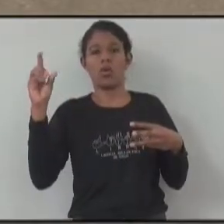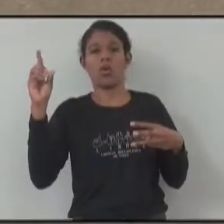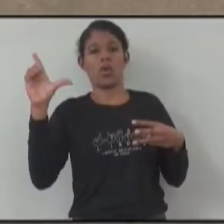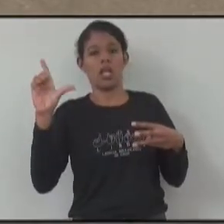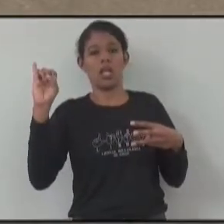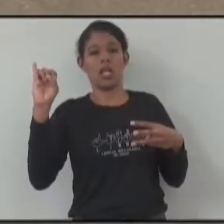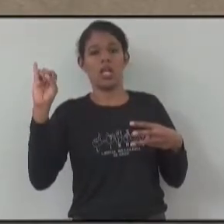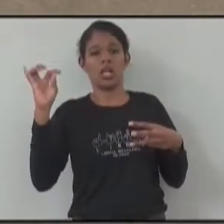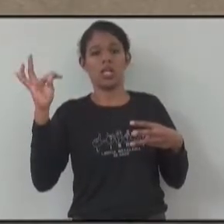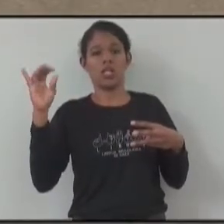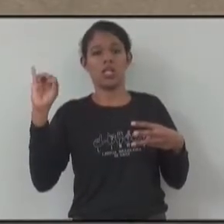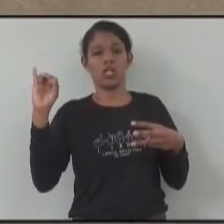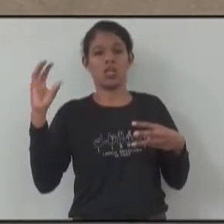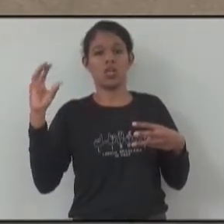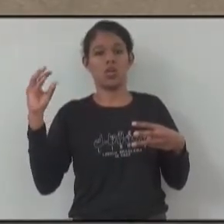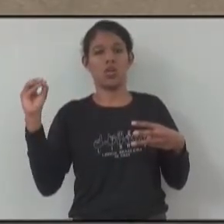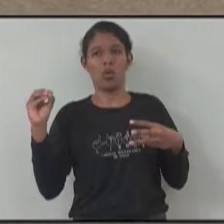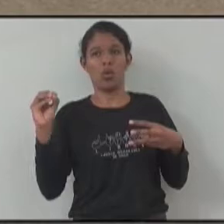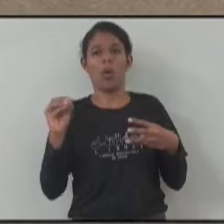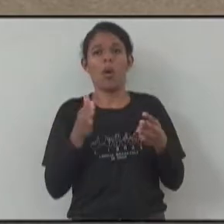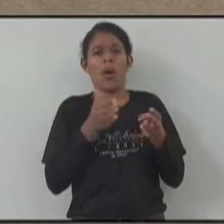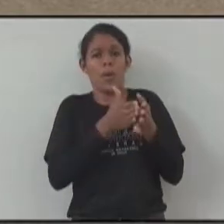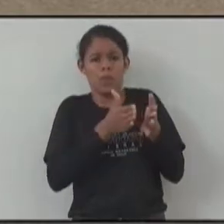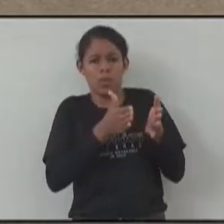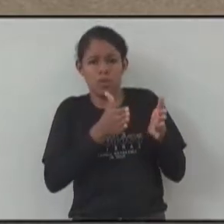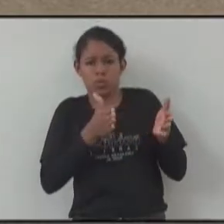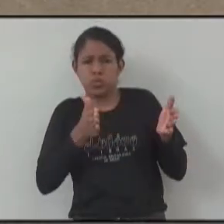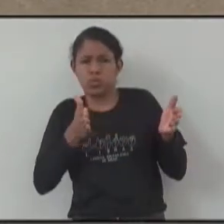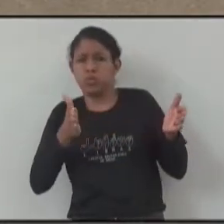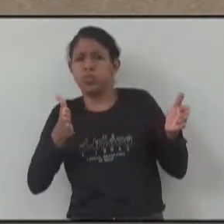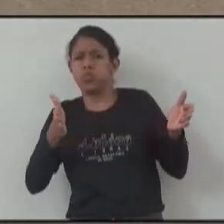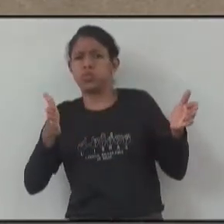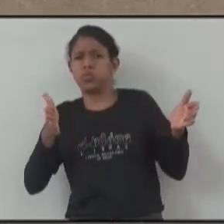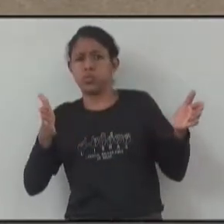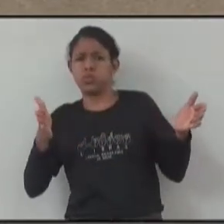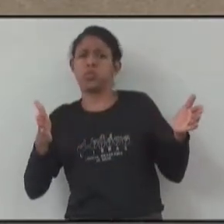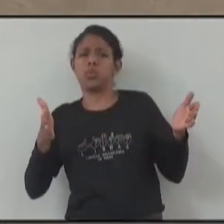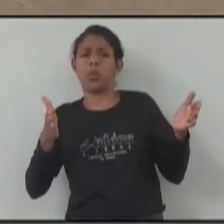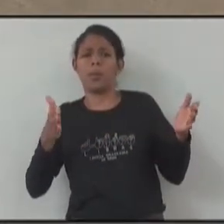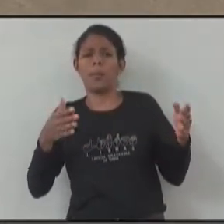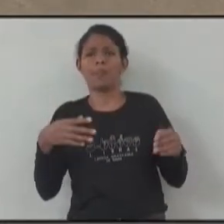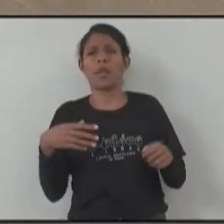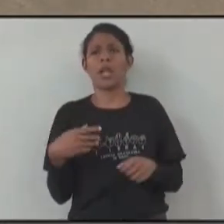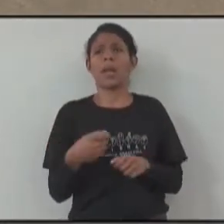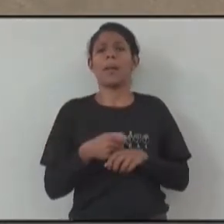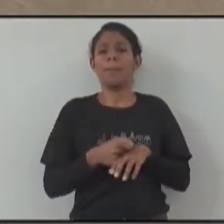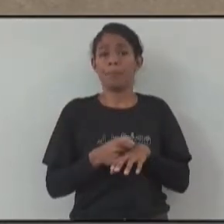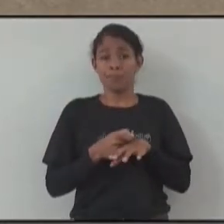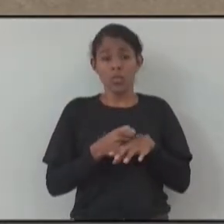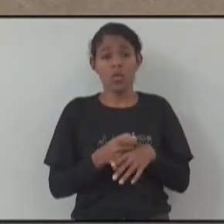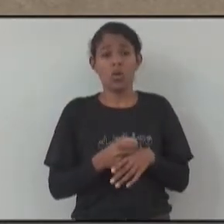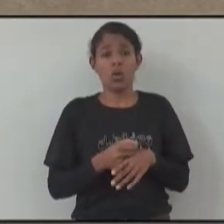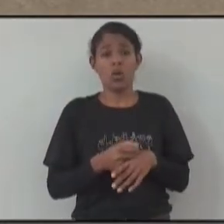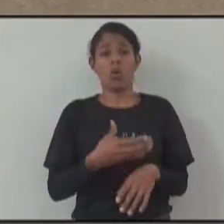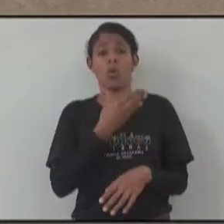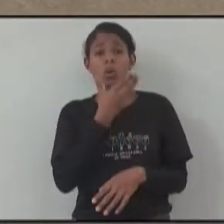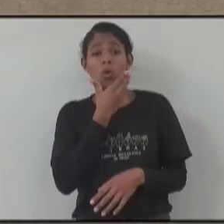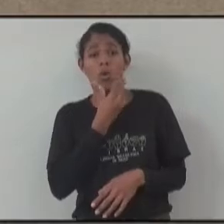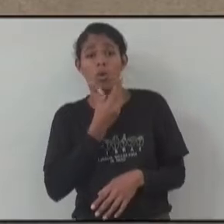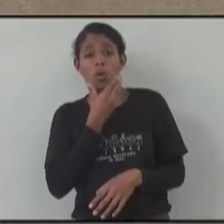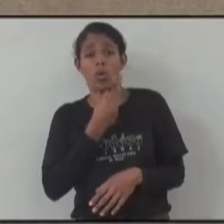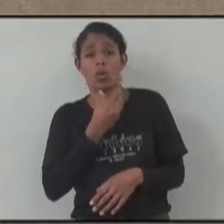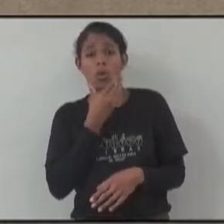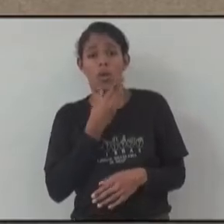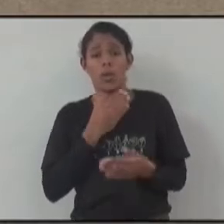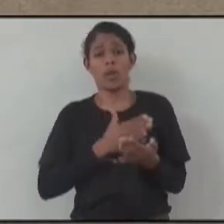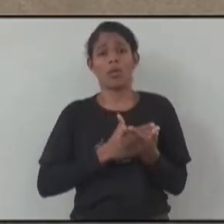que é o período mais longo de todos, o período da Pedra Lascadas, os homens passam simplesmente a colher os